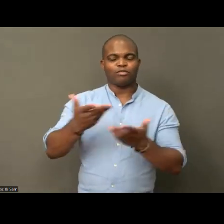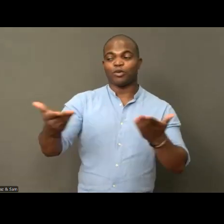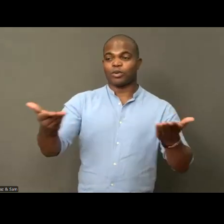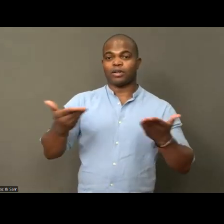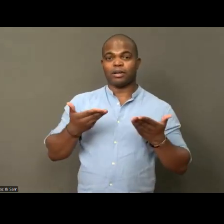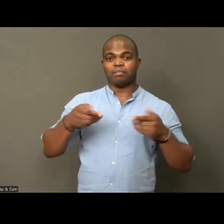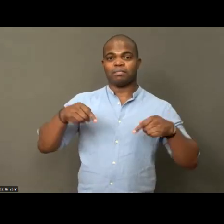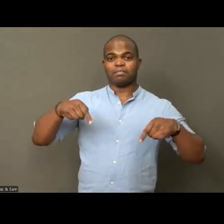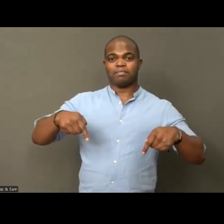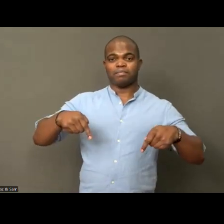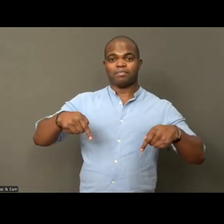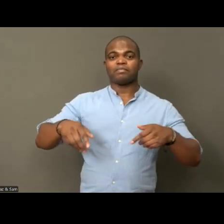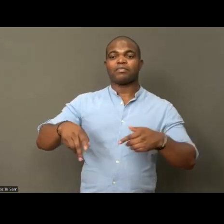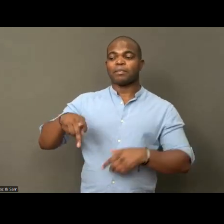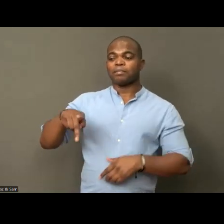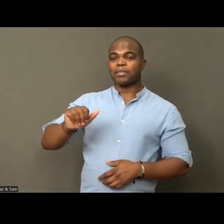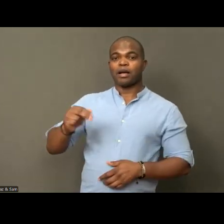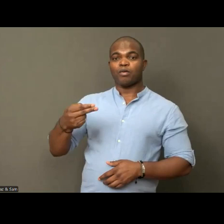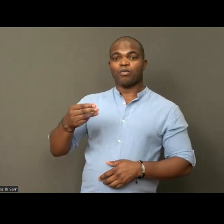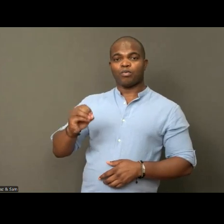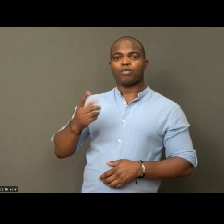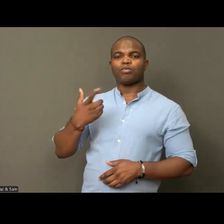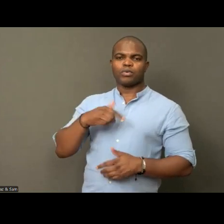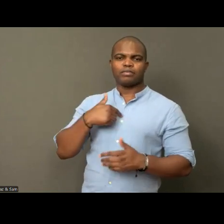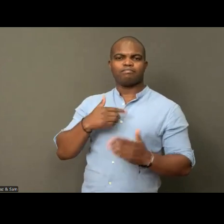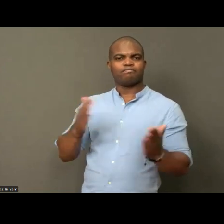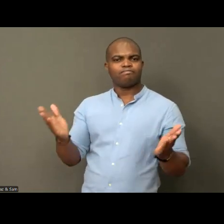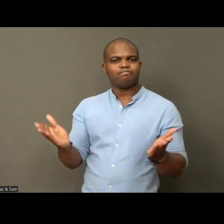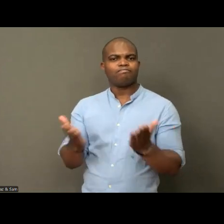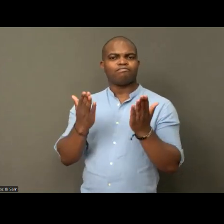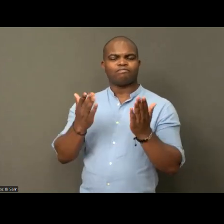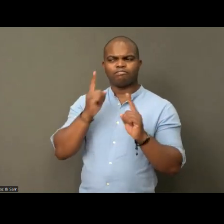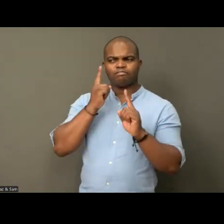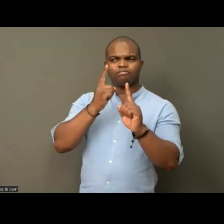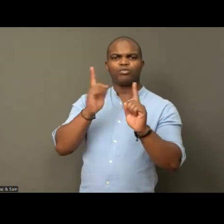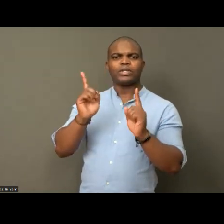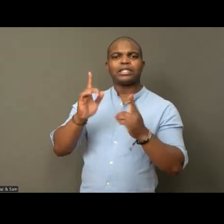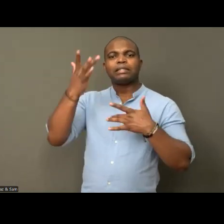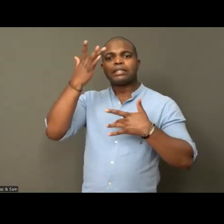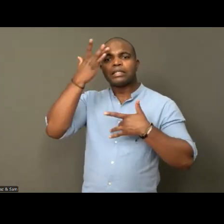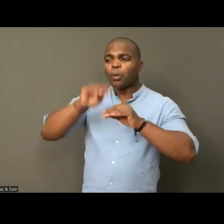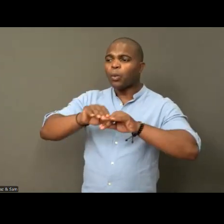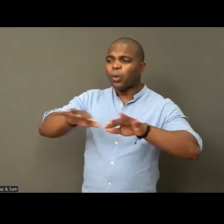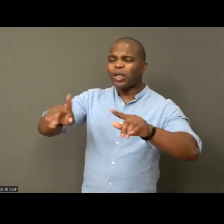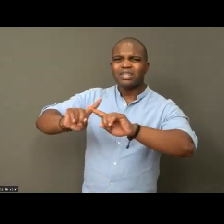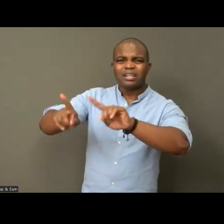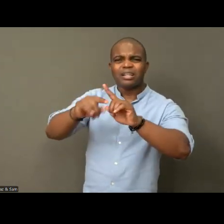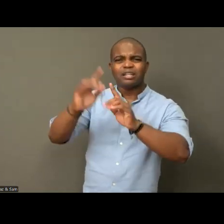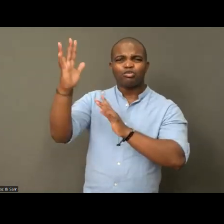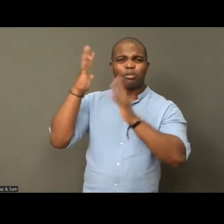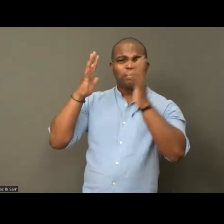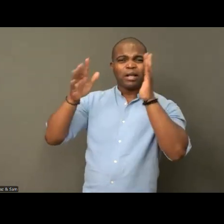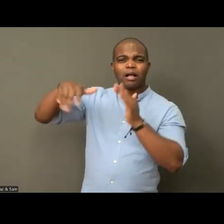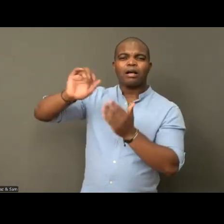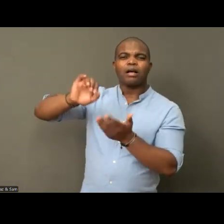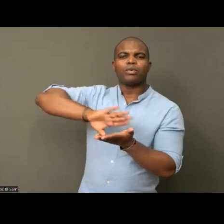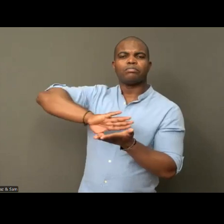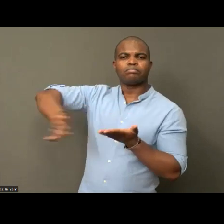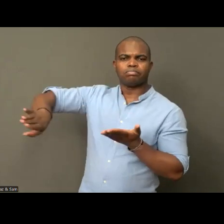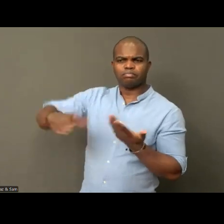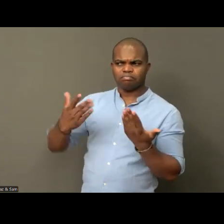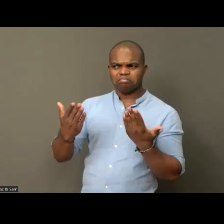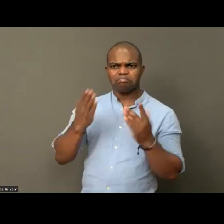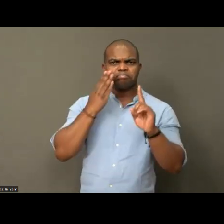doenças achievements, and transmissíveis, future avançando a directions. agenda, This conquistas e webinar is direções co-hosted futuras. by the Pan Este webinar American é Health organizado pela Organization and Organização Core NTD. Pan-Americana